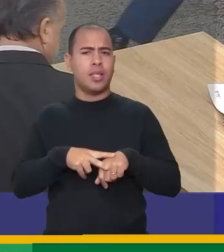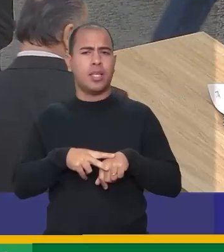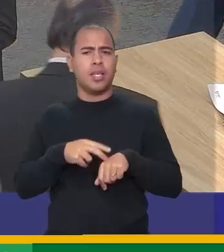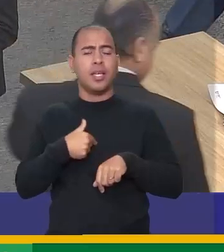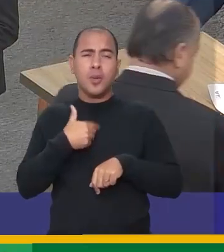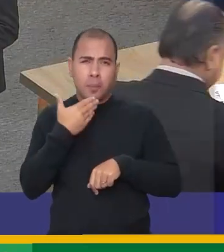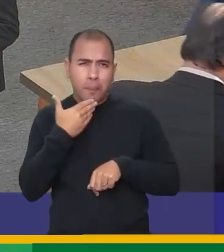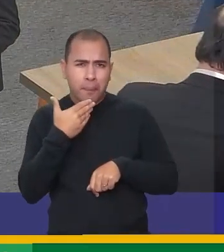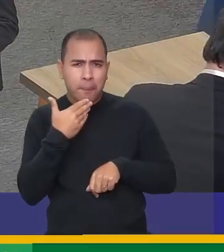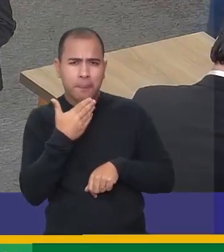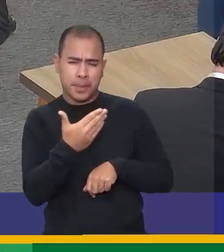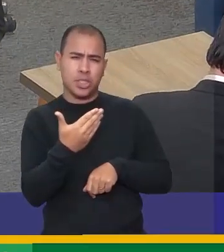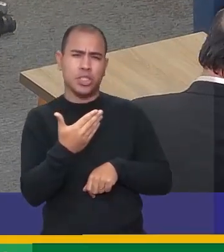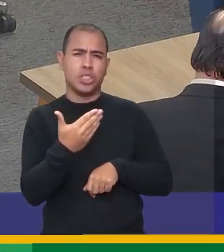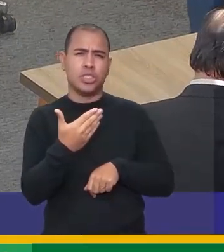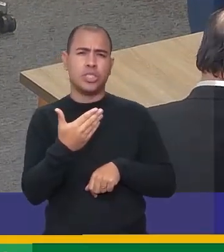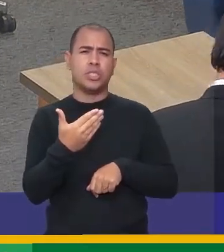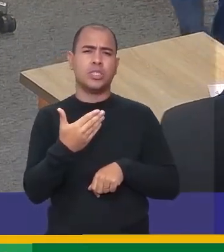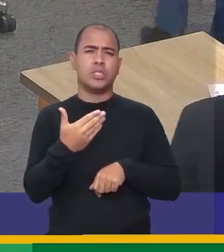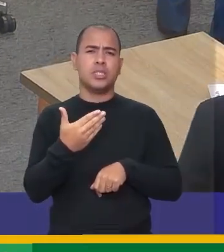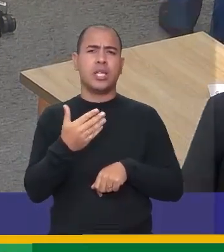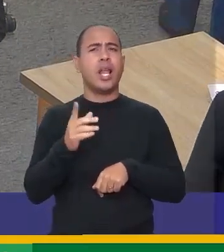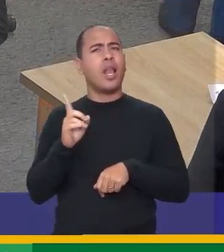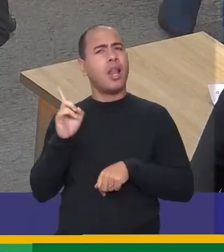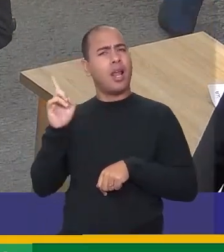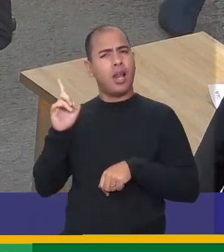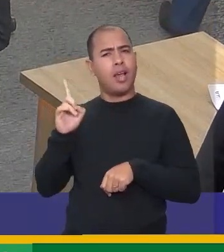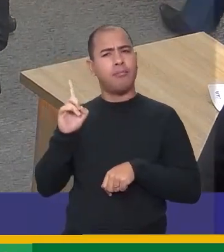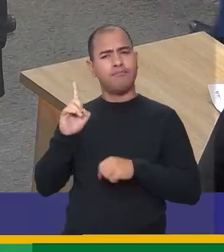da hora que pudesse no mínimo